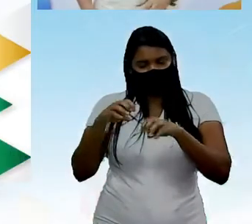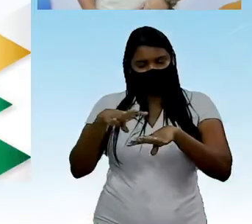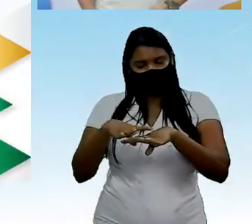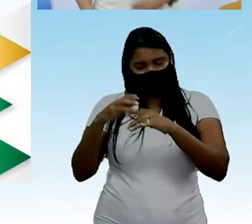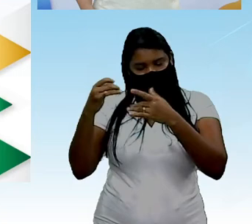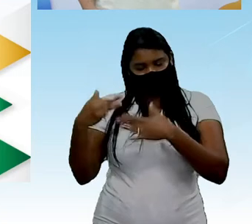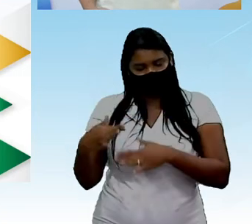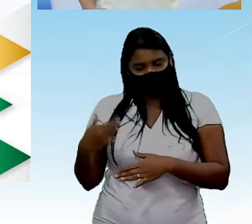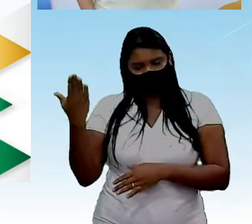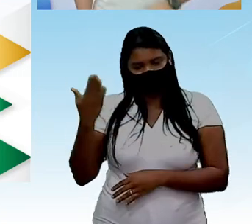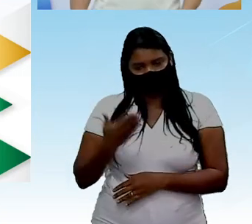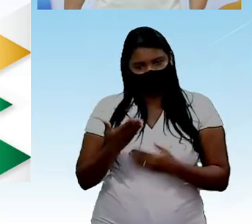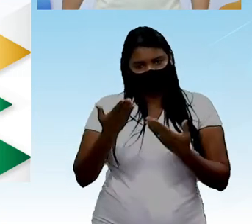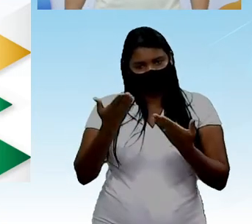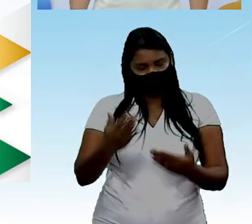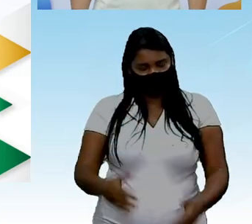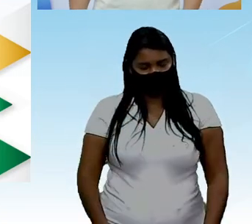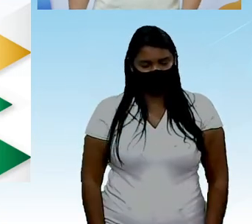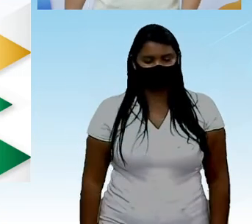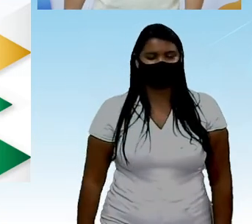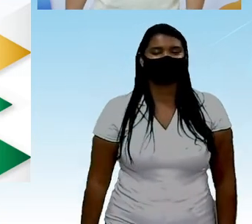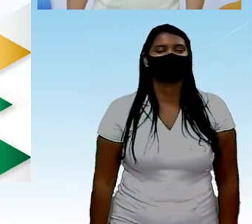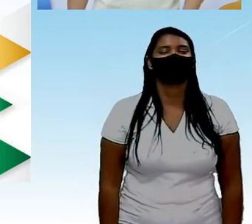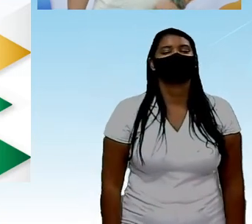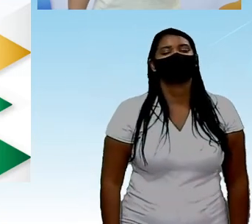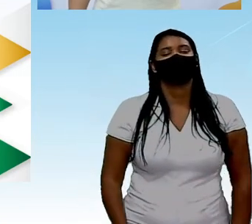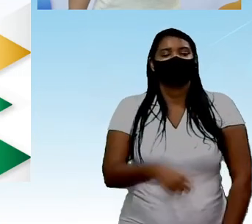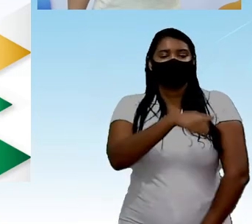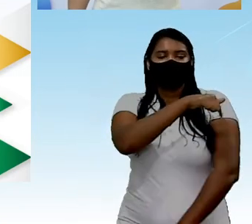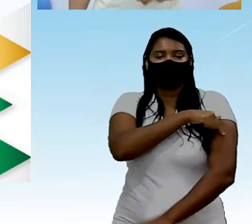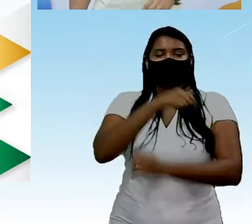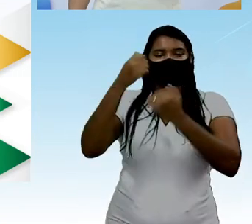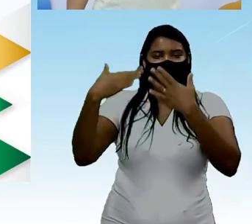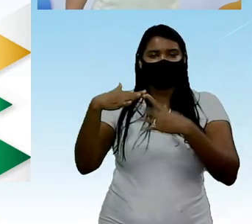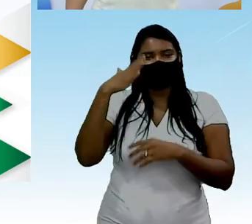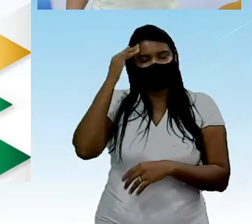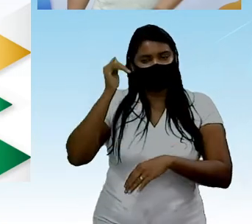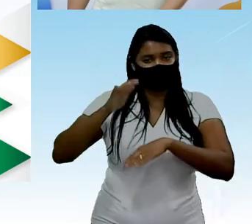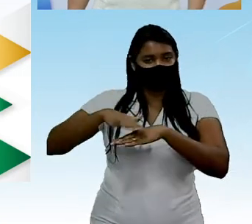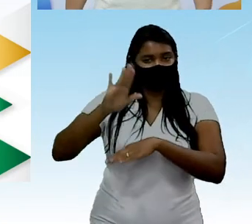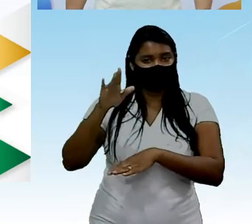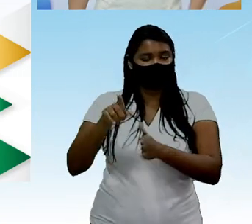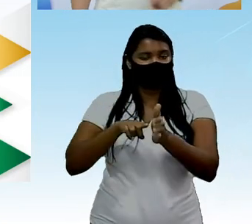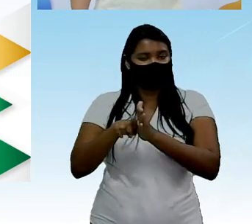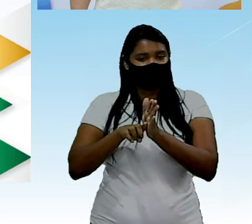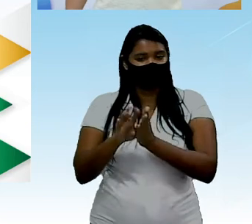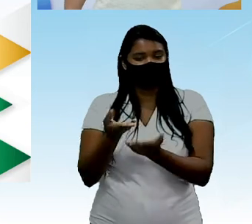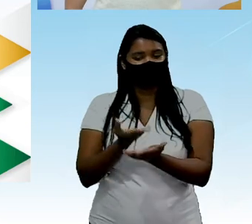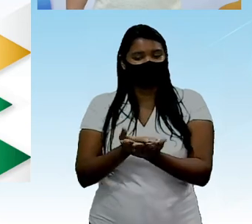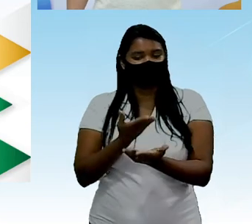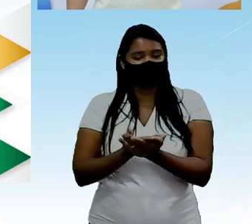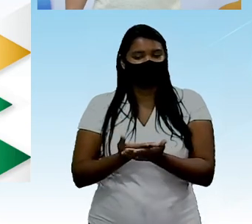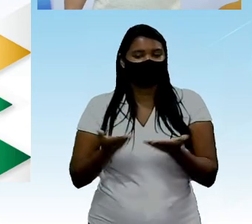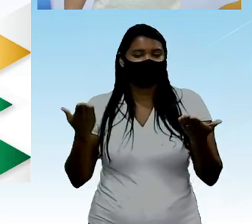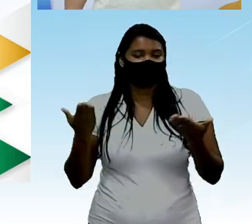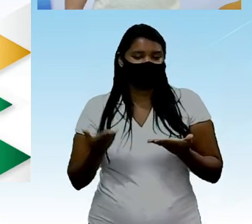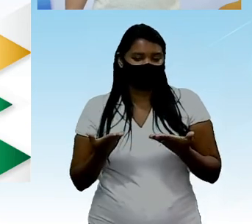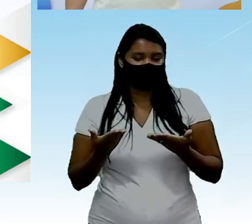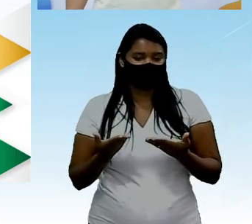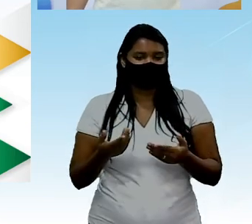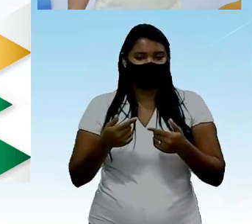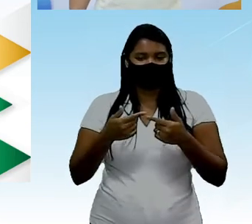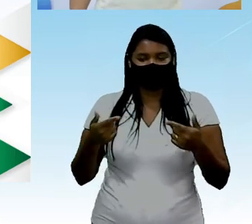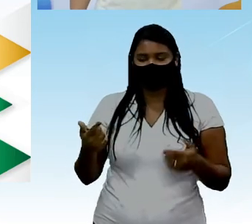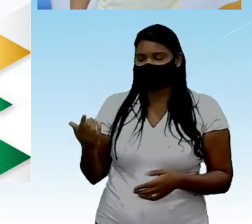isso depois, tá bom? Tranquilo? Você de sétimo ano quer saber um pouquinho mais? Pesquisa aí nesse hiperlink que